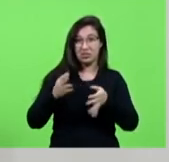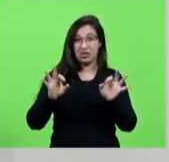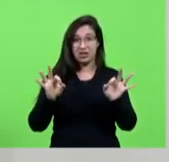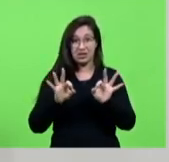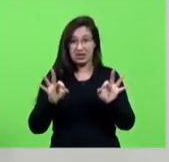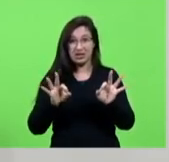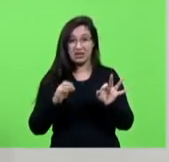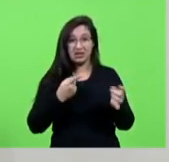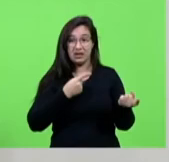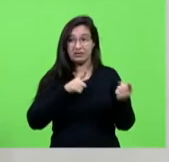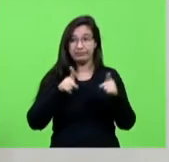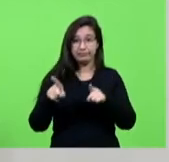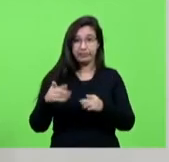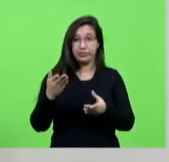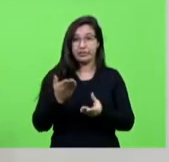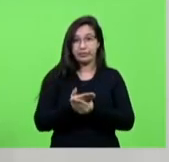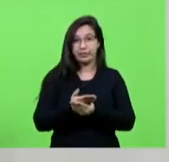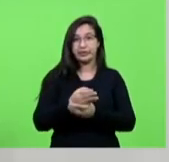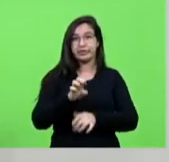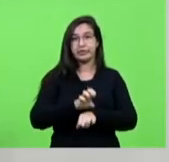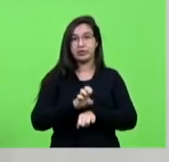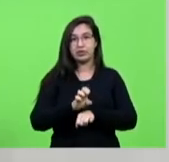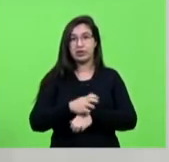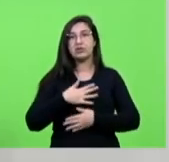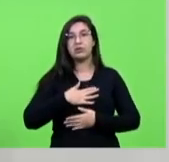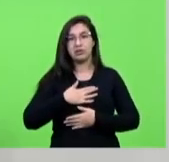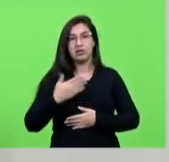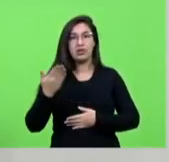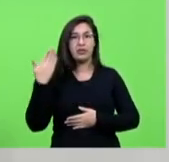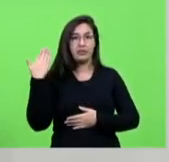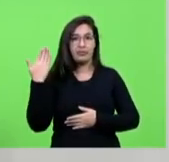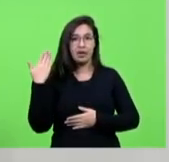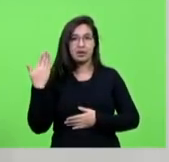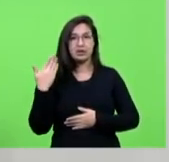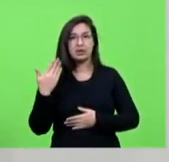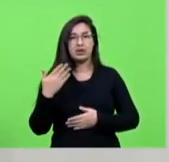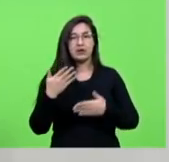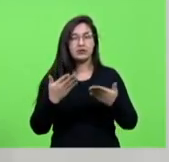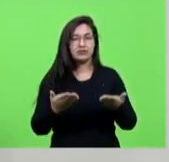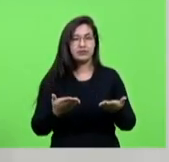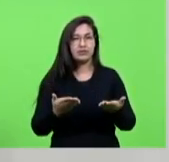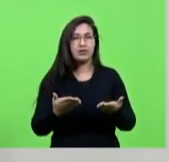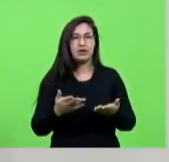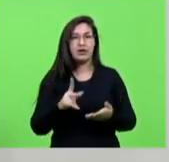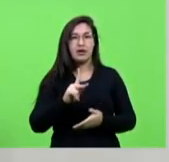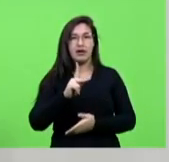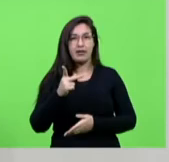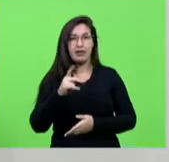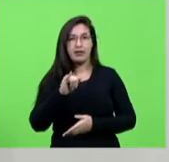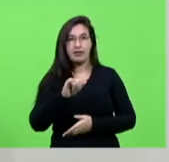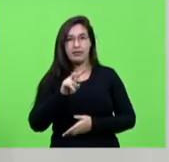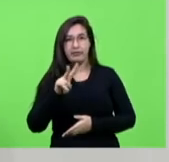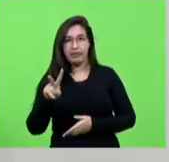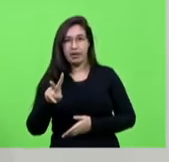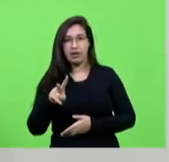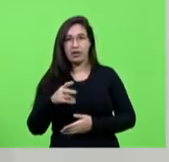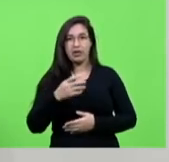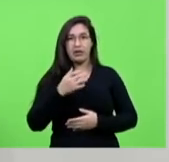normal. Obviamente que a gente gostaria de voltar no tempo da boa sarna, do HIV, da tuberculose.